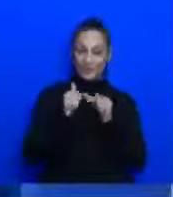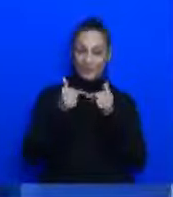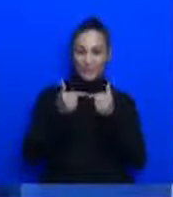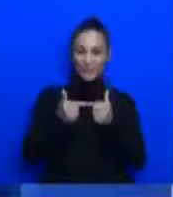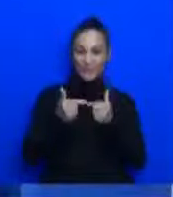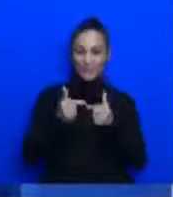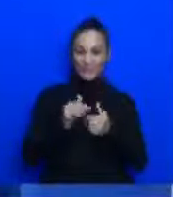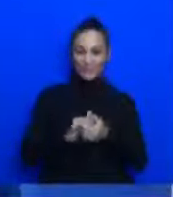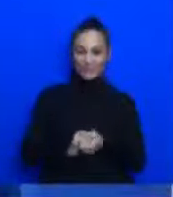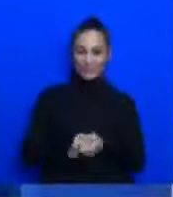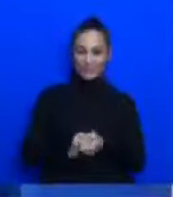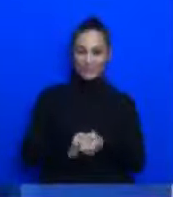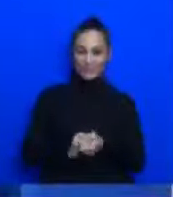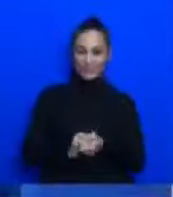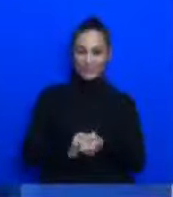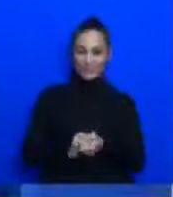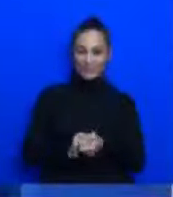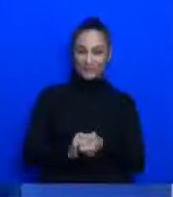Vem sorte.